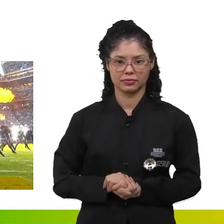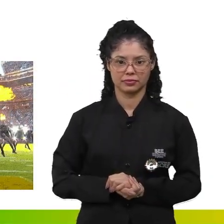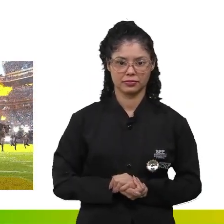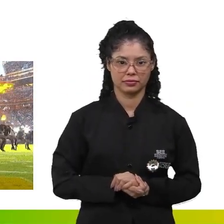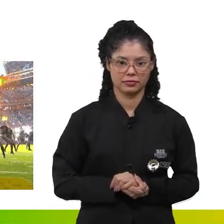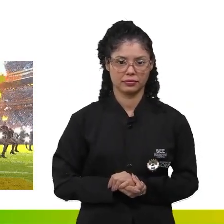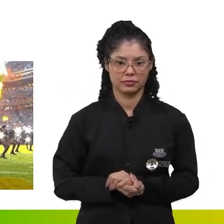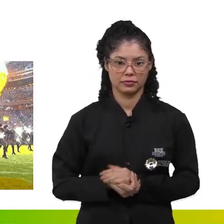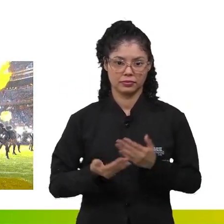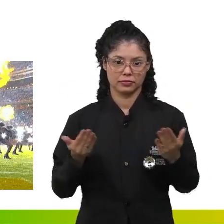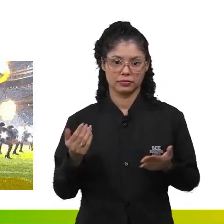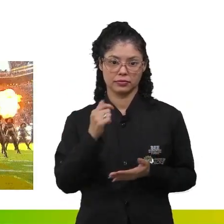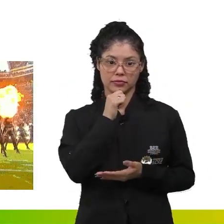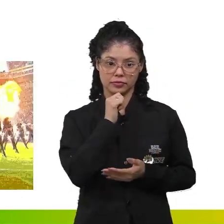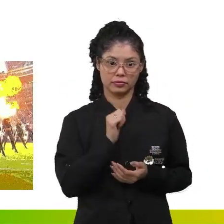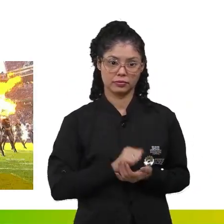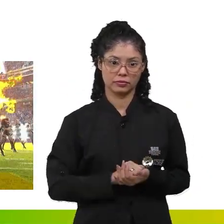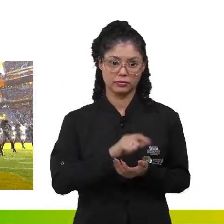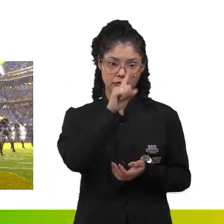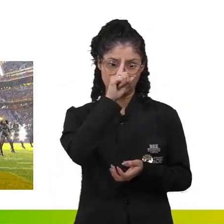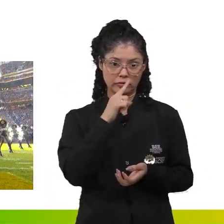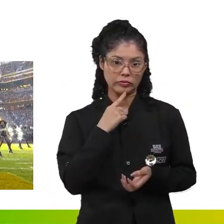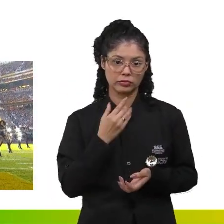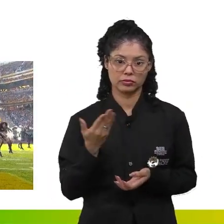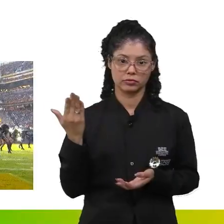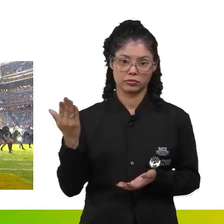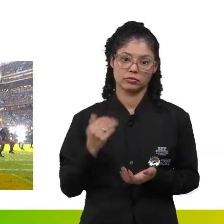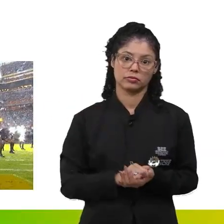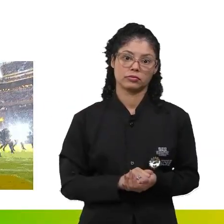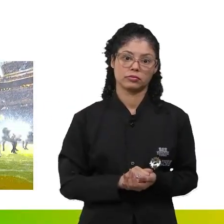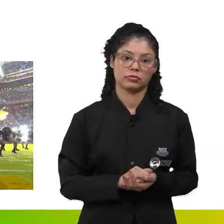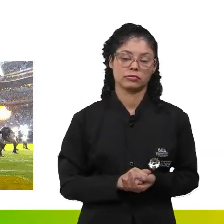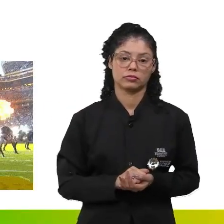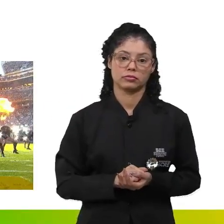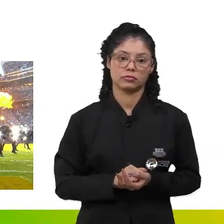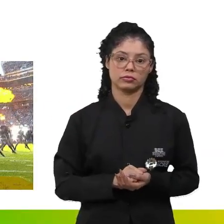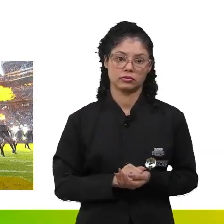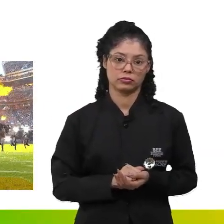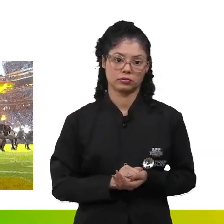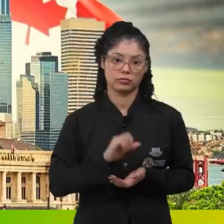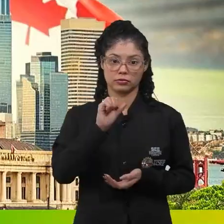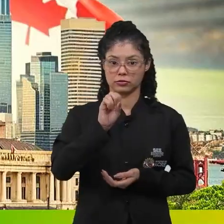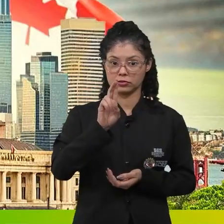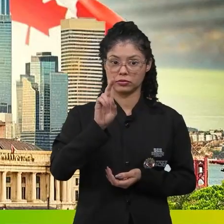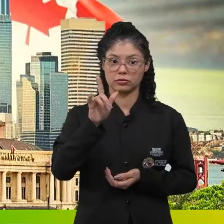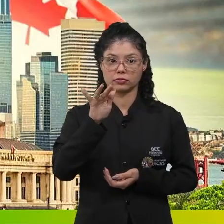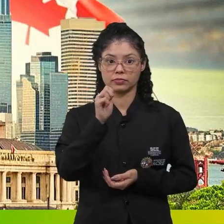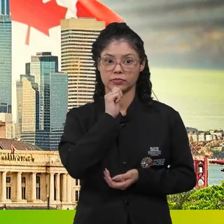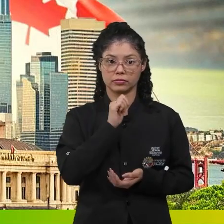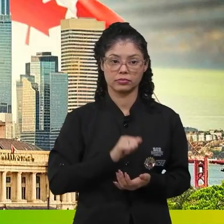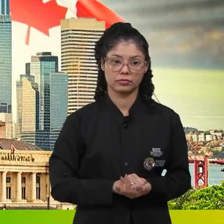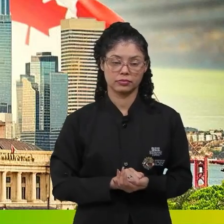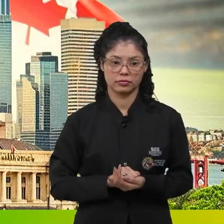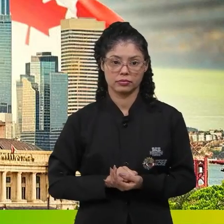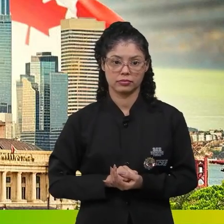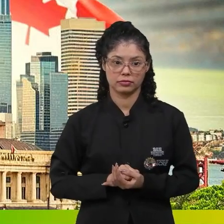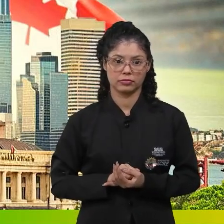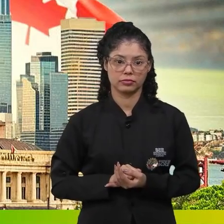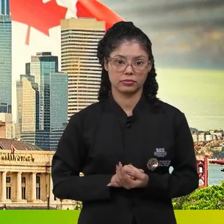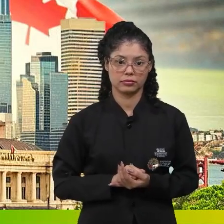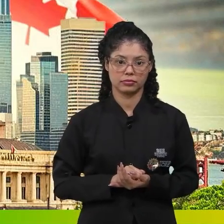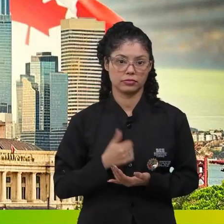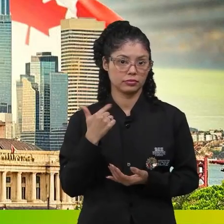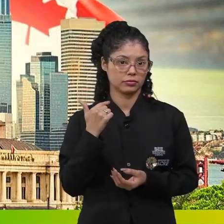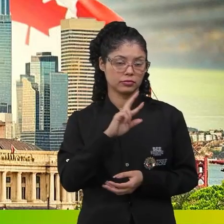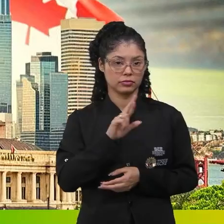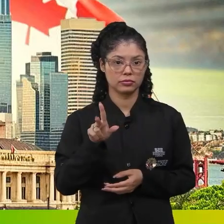coletiva. Então aqui temos o show, temos esse fogo. Aqui é show, também é Beyoncé, né? Então não tem como